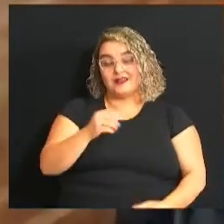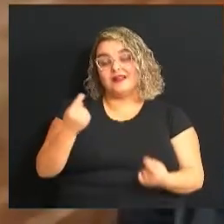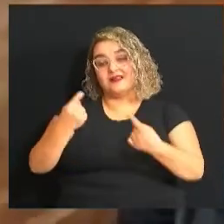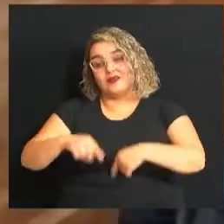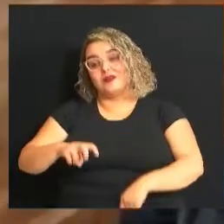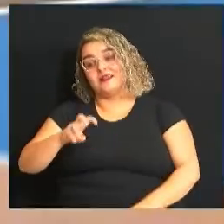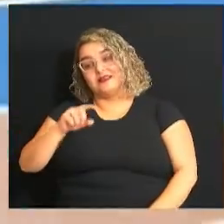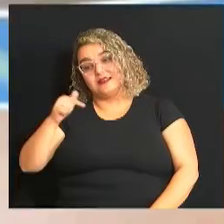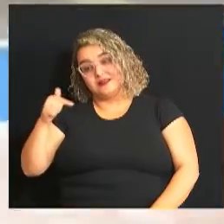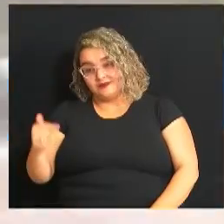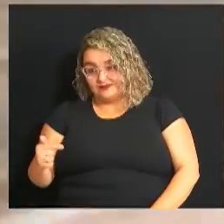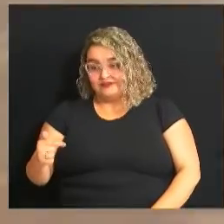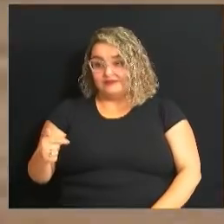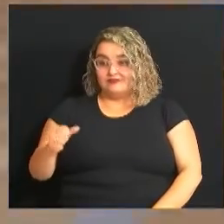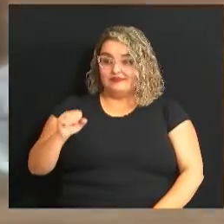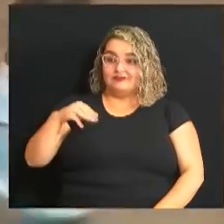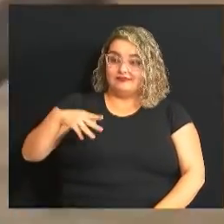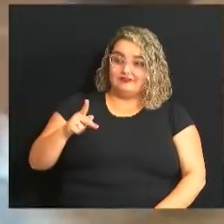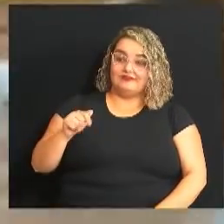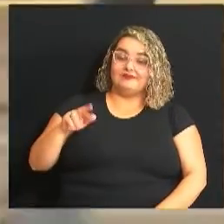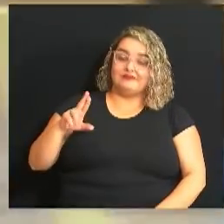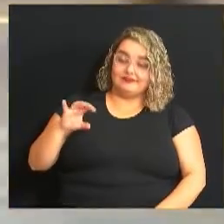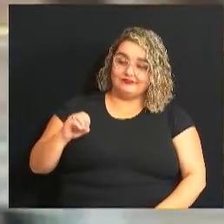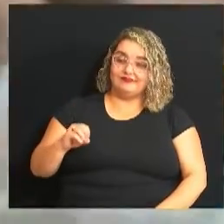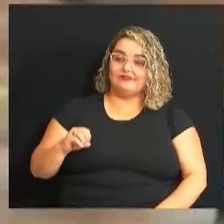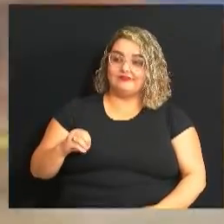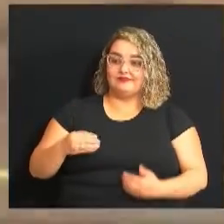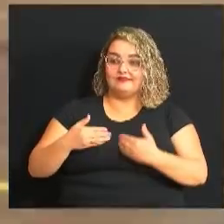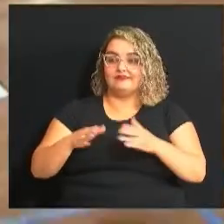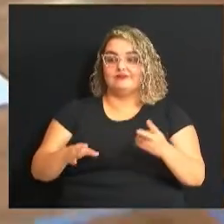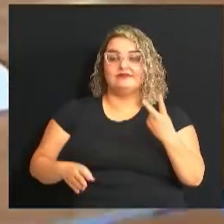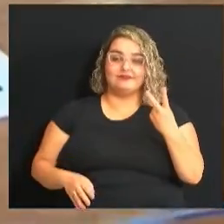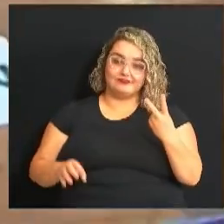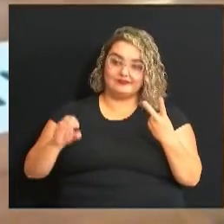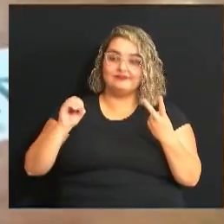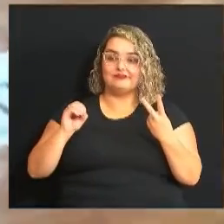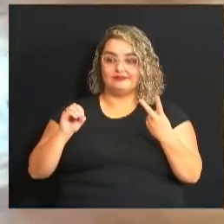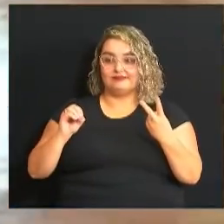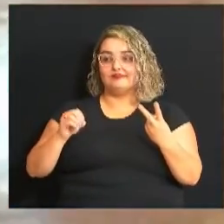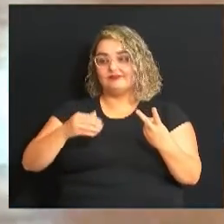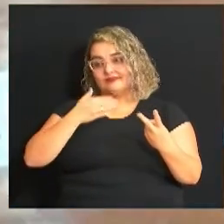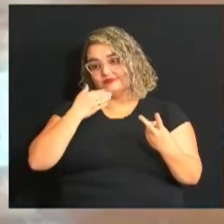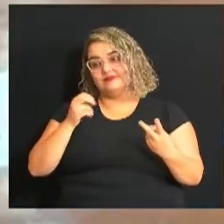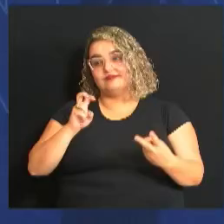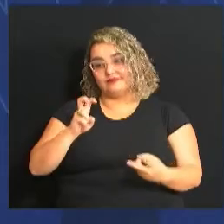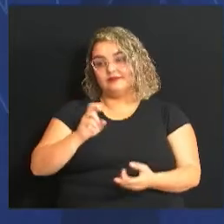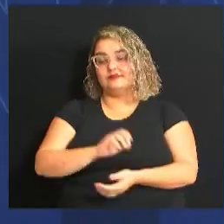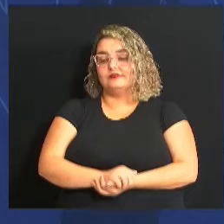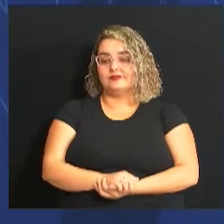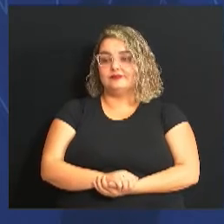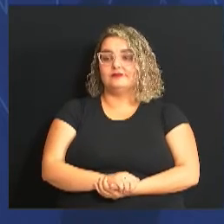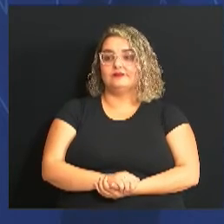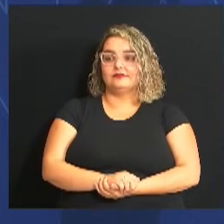80-57 para o Sampaio Basquete, que abre 2-0 na série melhor de 5.